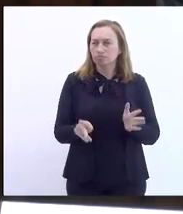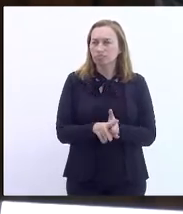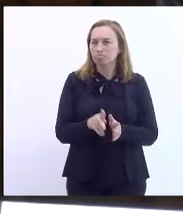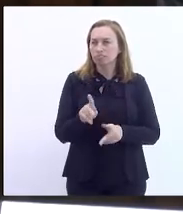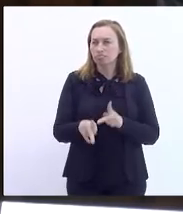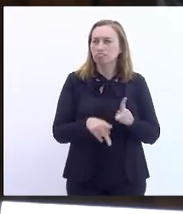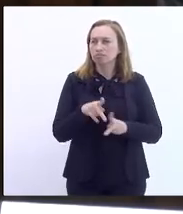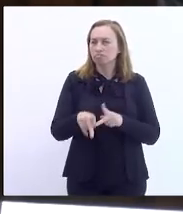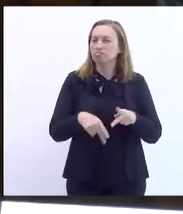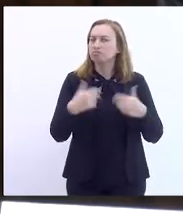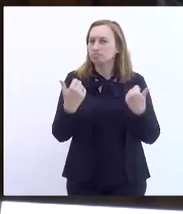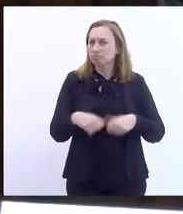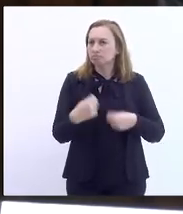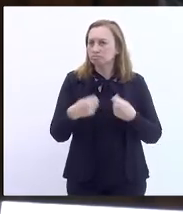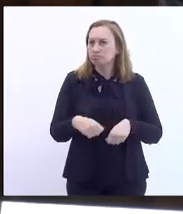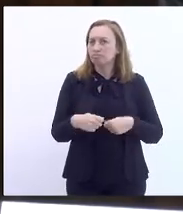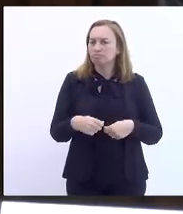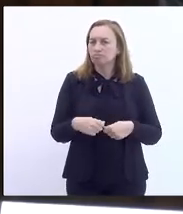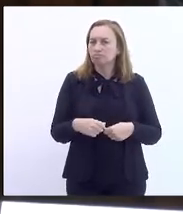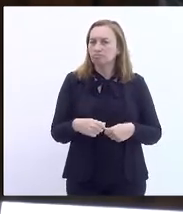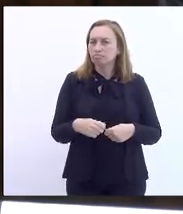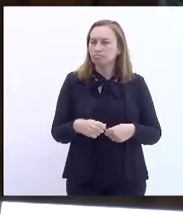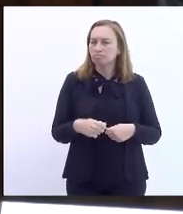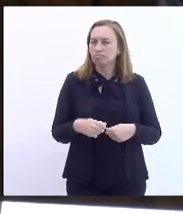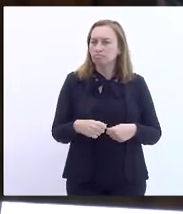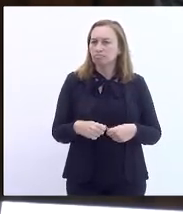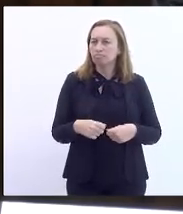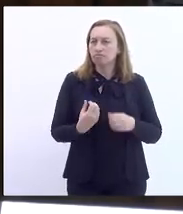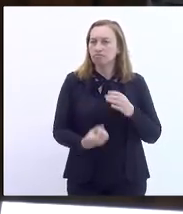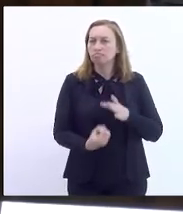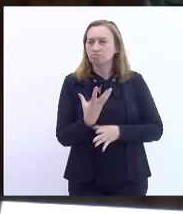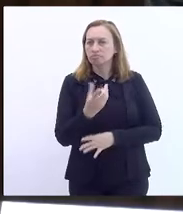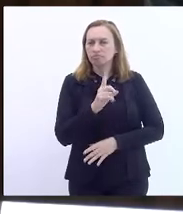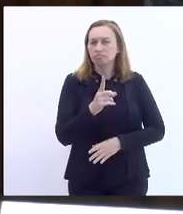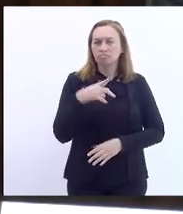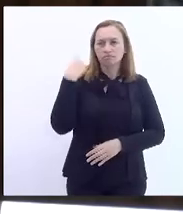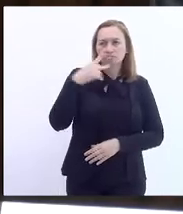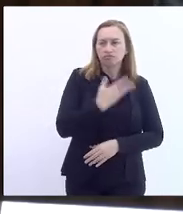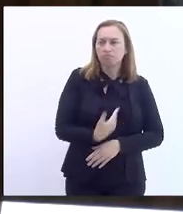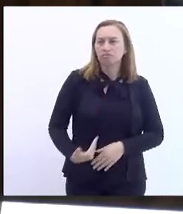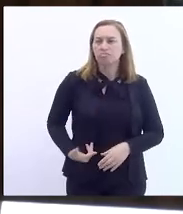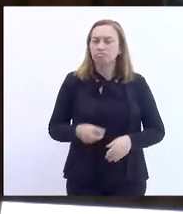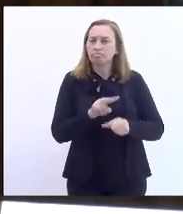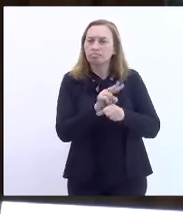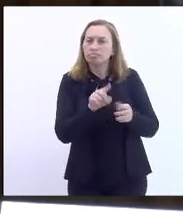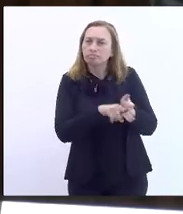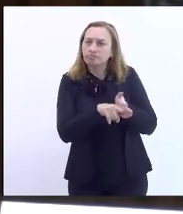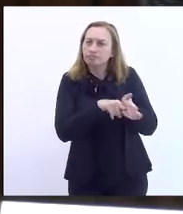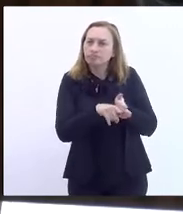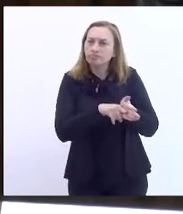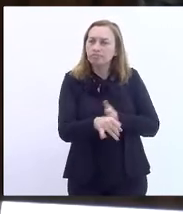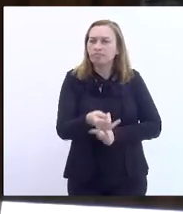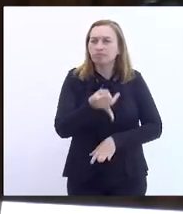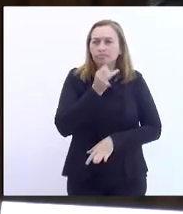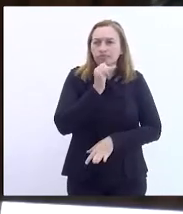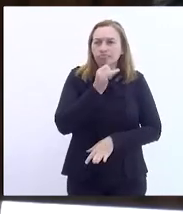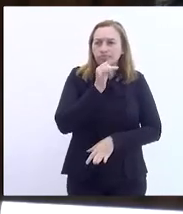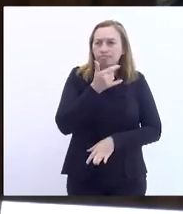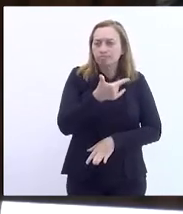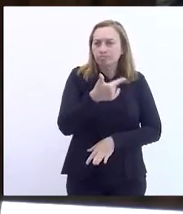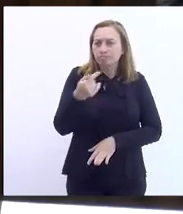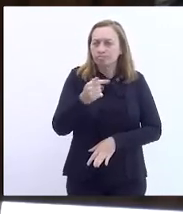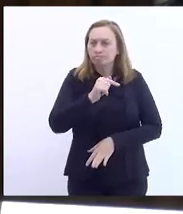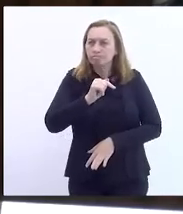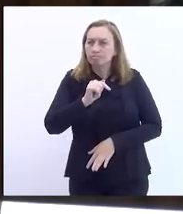Povo Precisa se ocupar de produzir não só políticas públicas mais fiscalizar por exemplo os